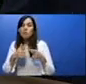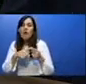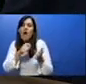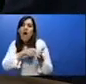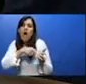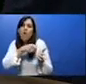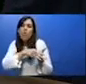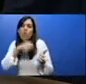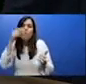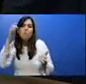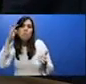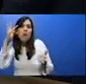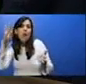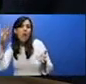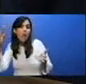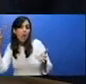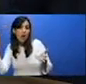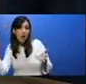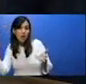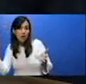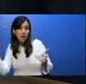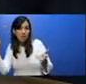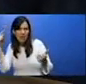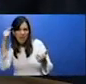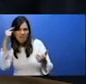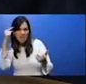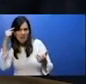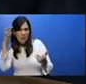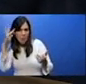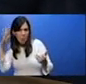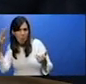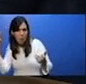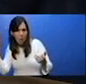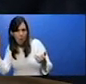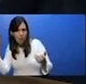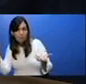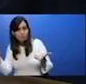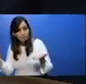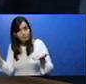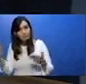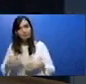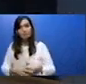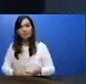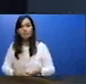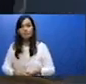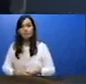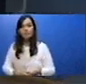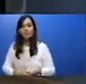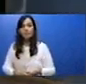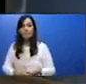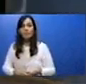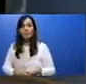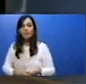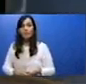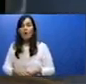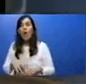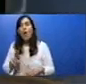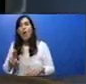própria imaginação? Será que alguém criou da sua cabecinha, inventou tudo isso? Ou vocês acham que é